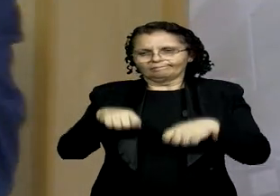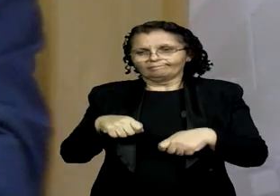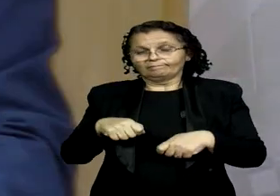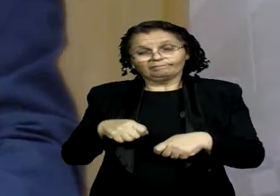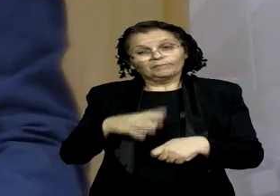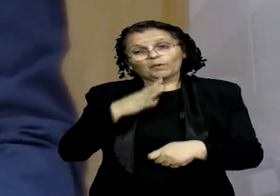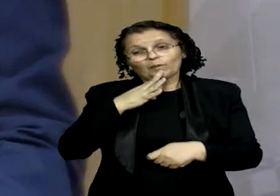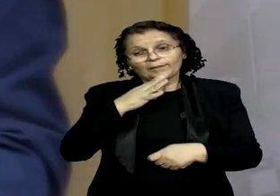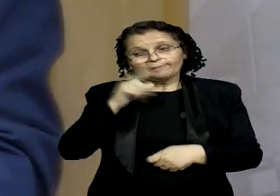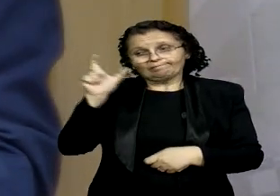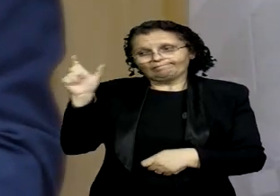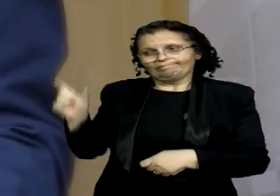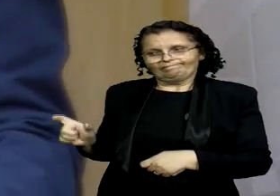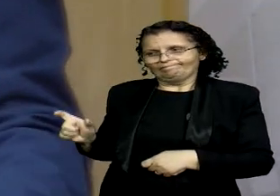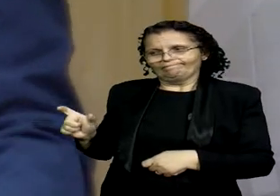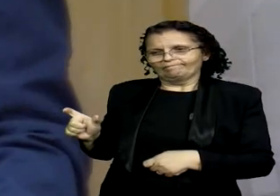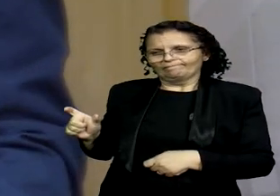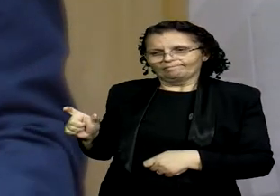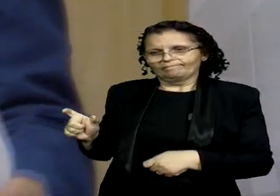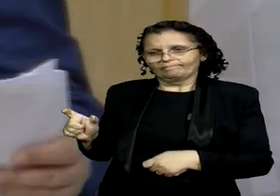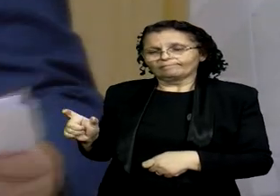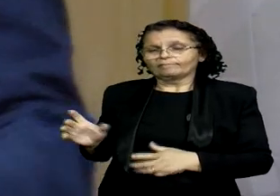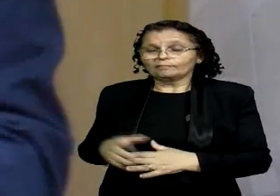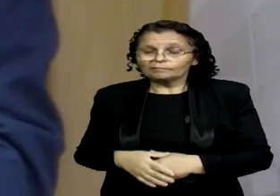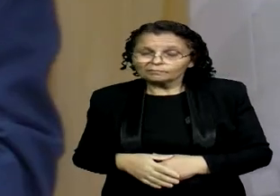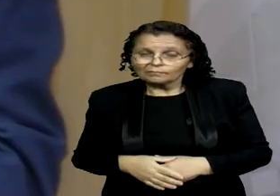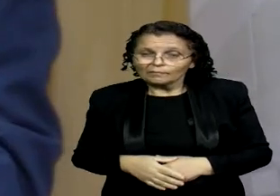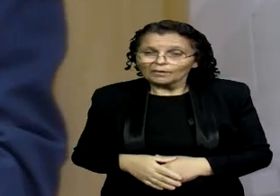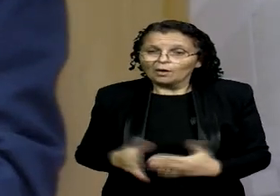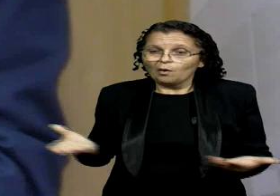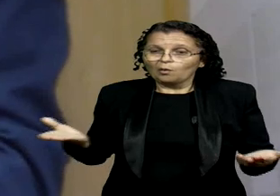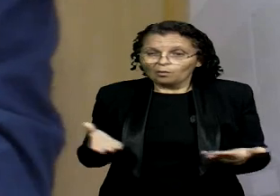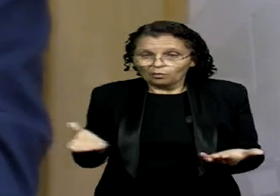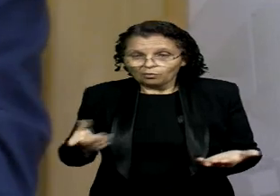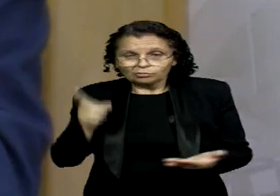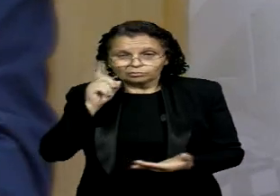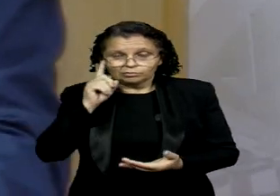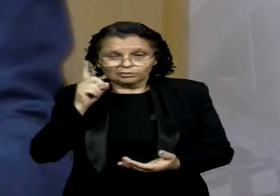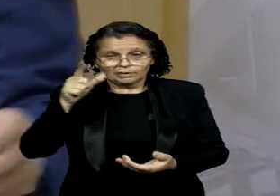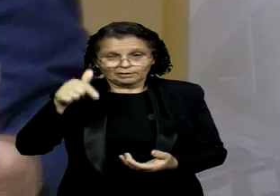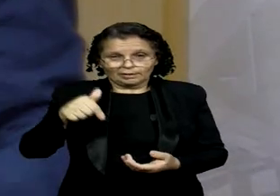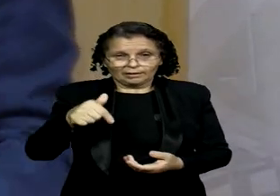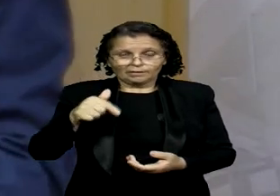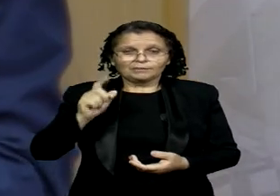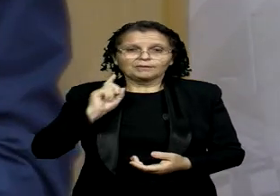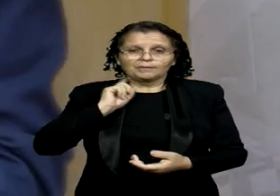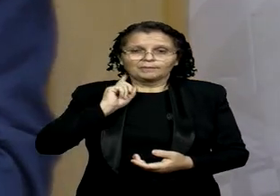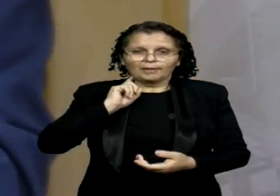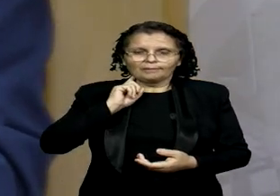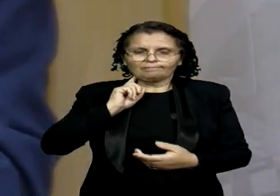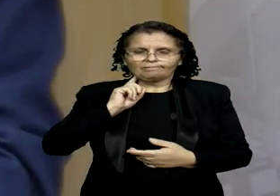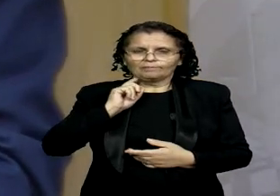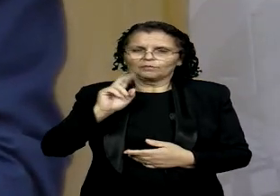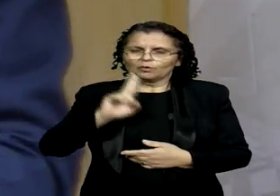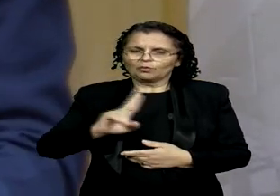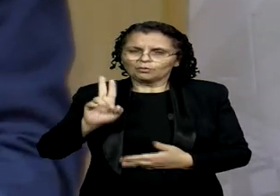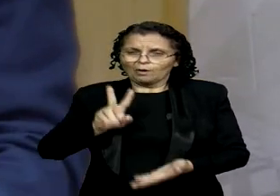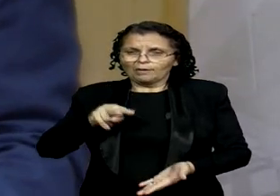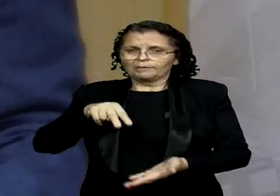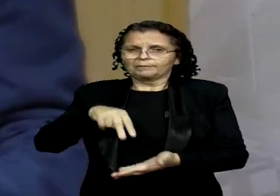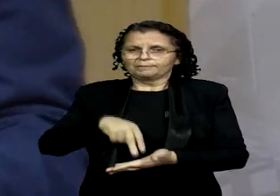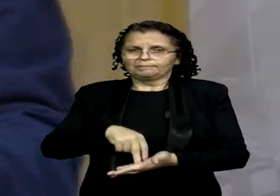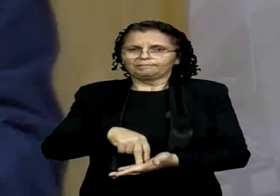senhor presidente, na tarde desse dia, dia 7 de maio, nós usamos aqui a